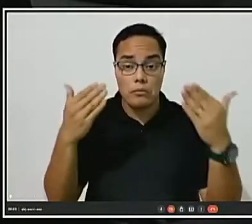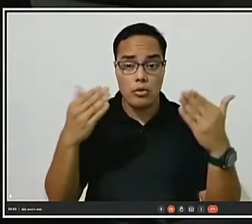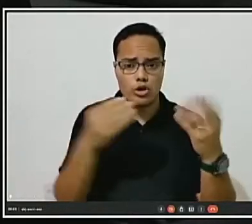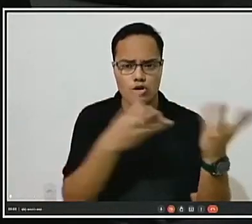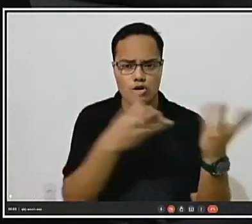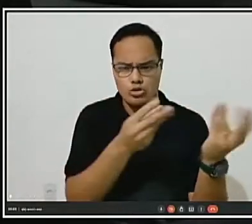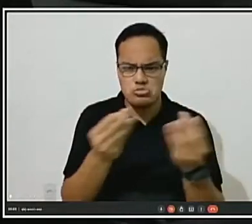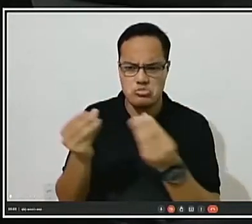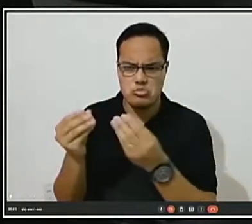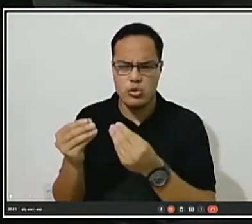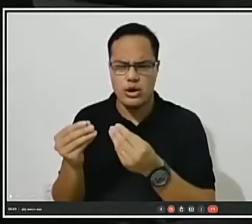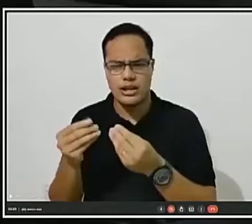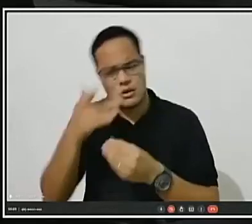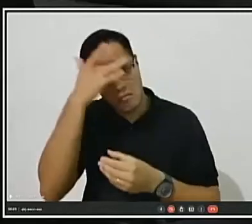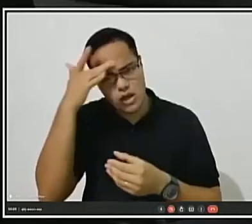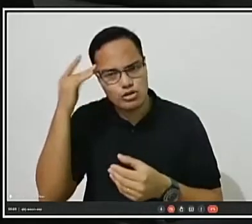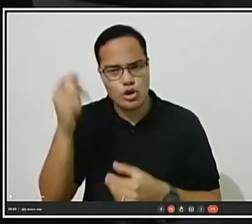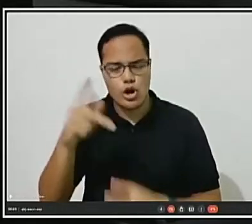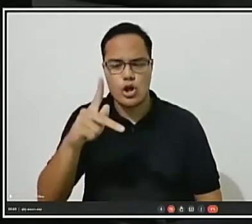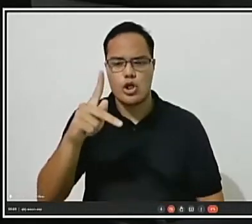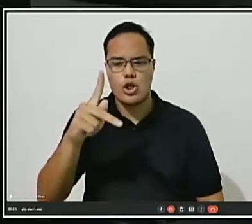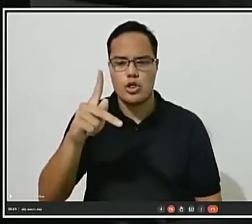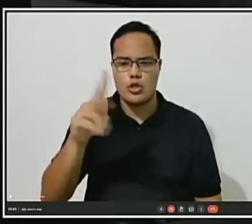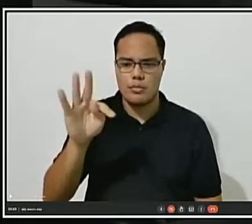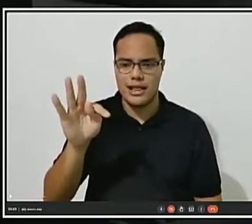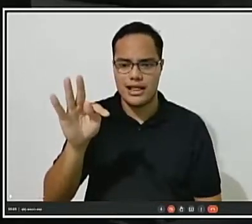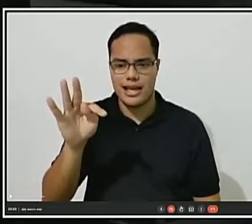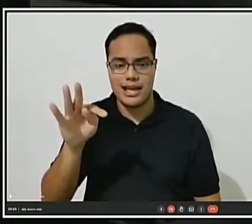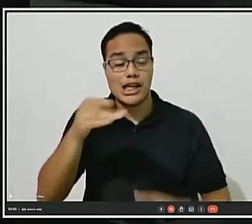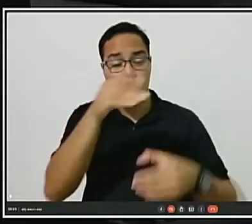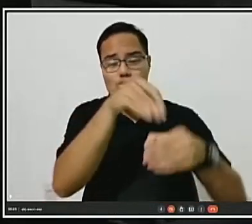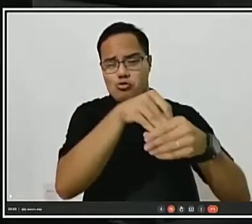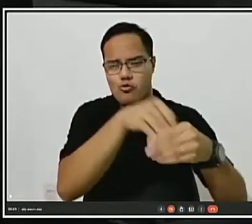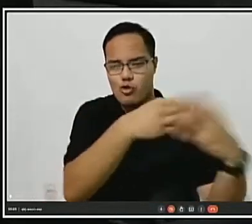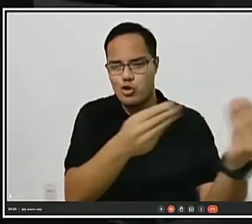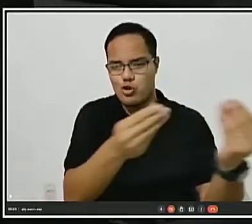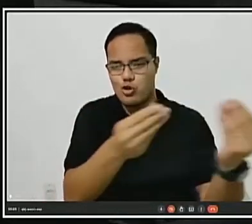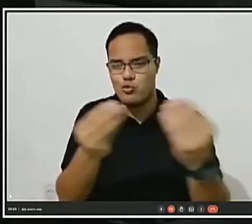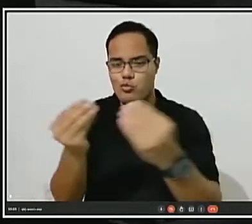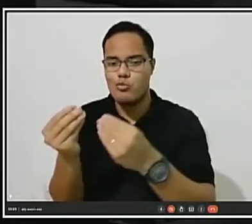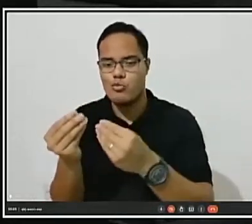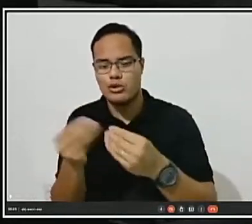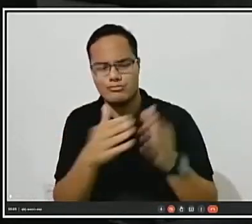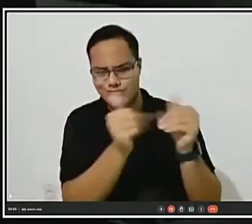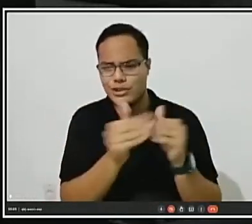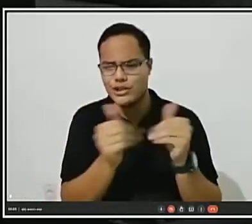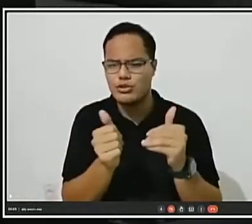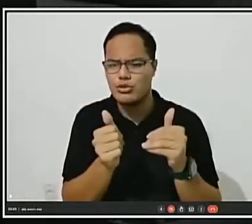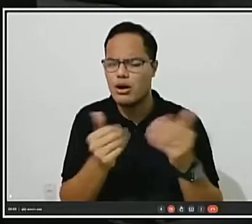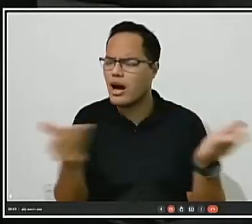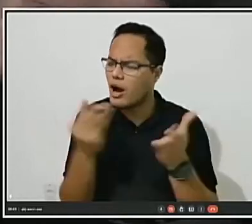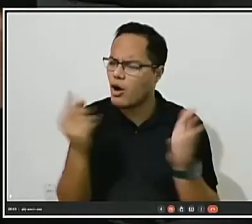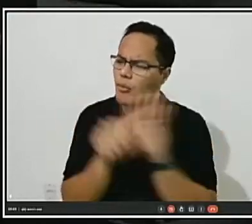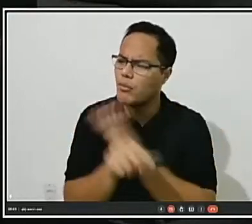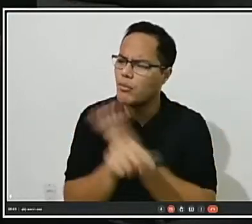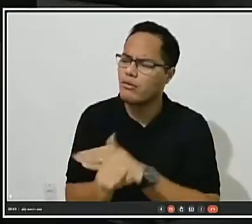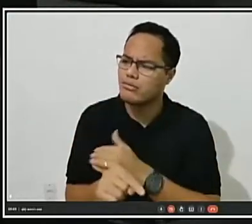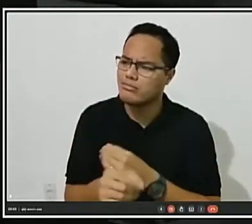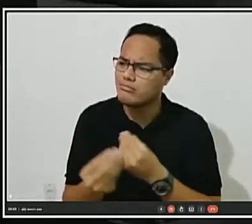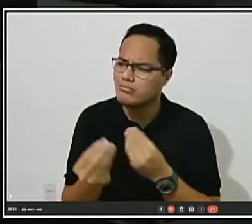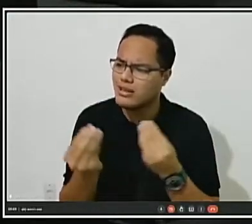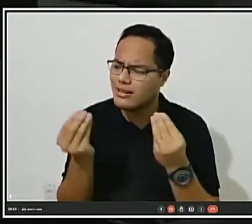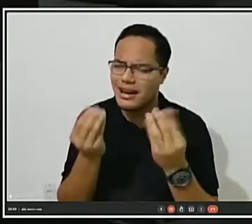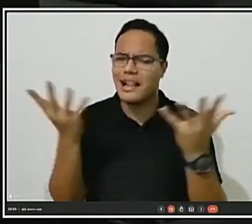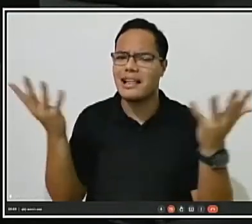Vitória. Agora eu deixo a pergunta, cadê esses candidatos? Cadê esses deputados? Eu